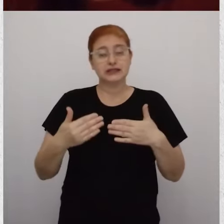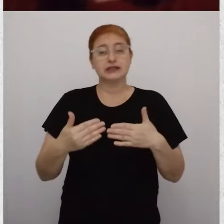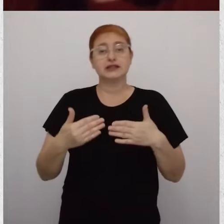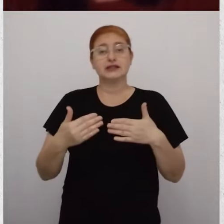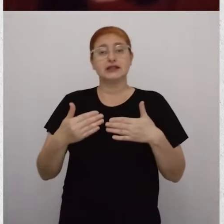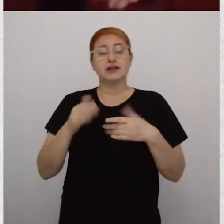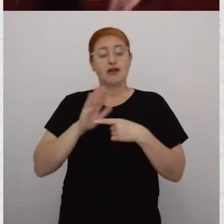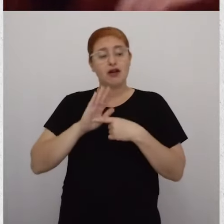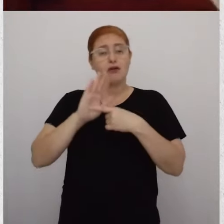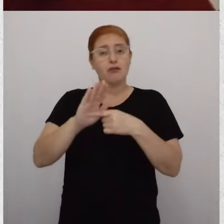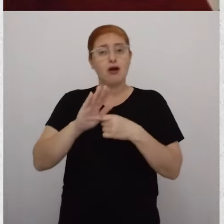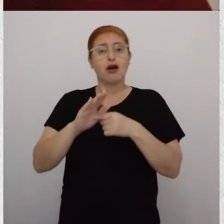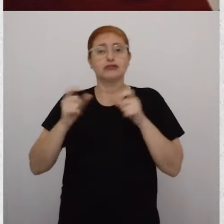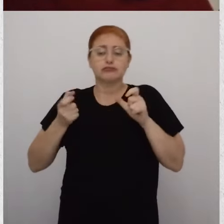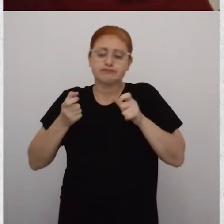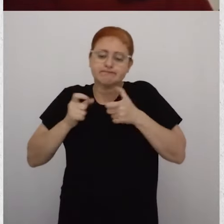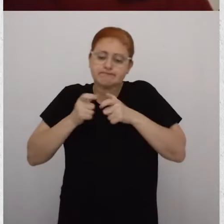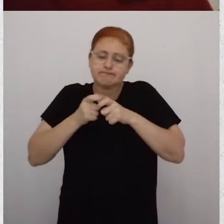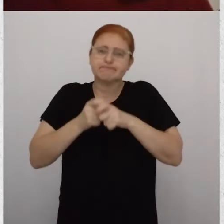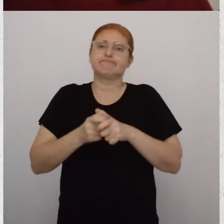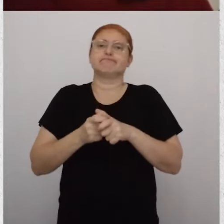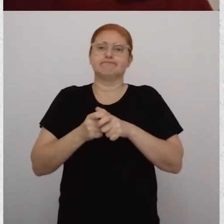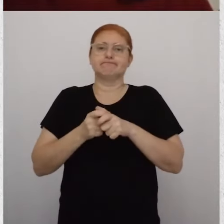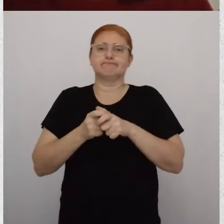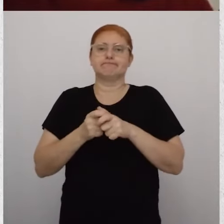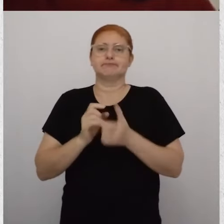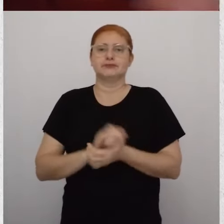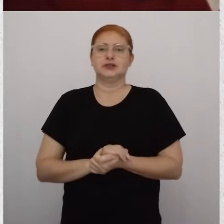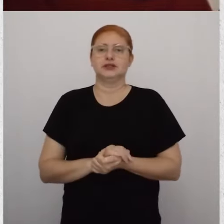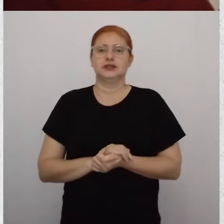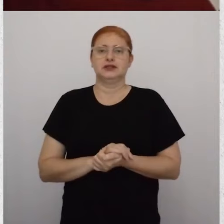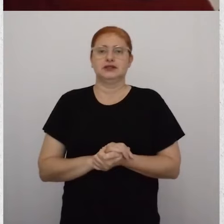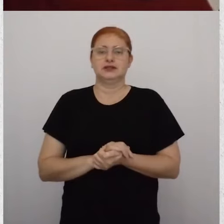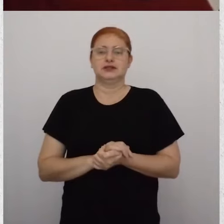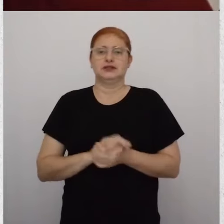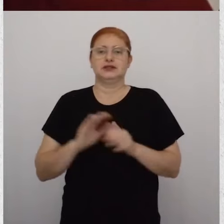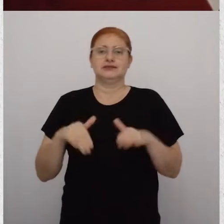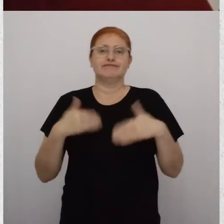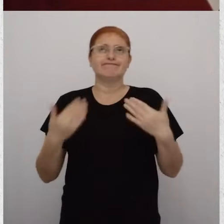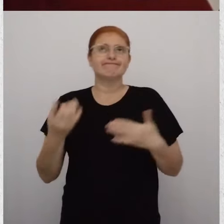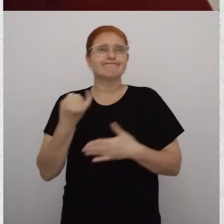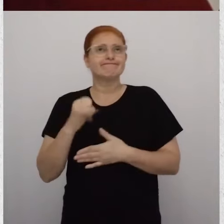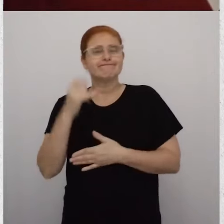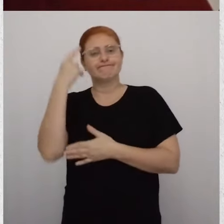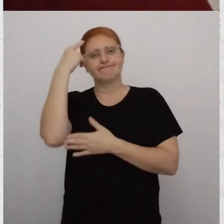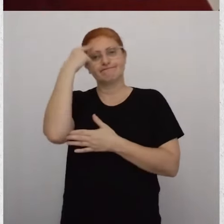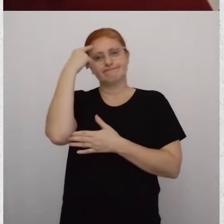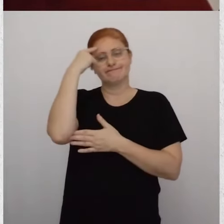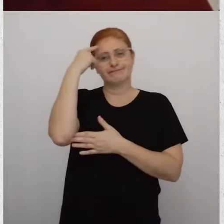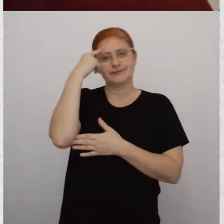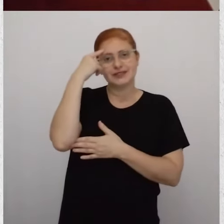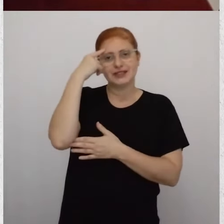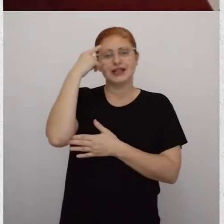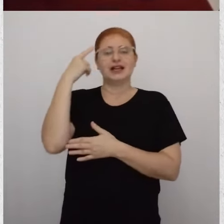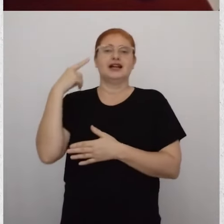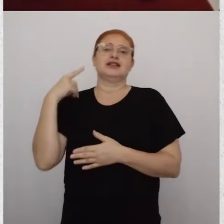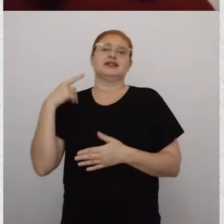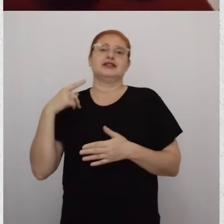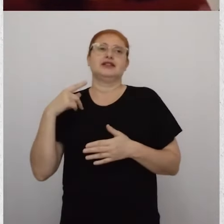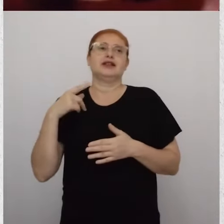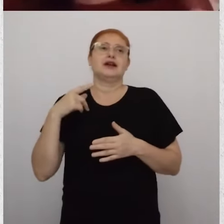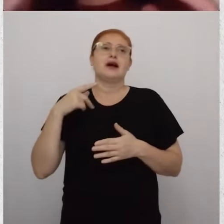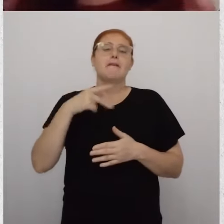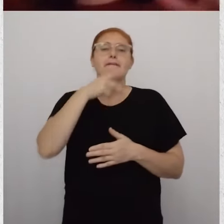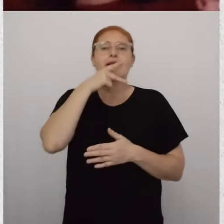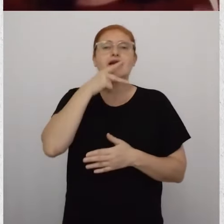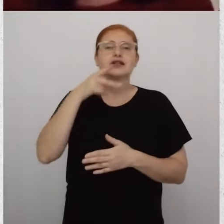de afunilamento, assim. E, enfim, se a gente pensar em atores políticos como o Partido dos